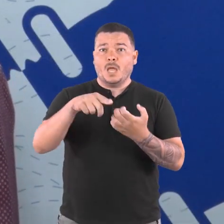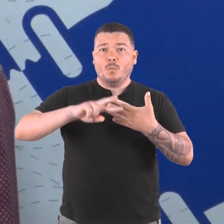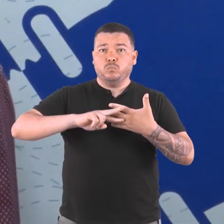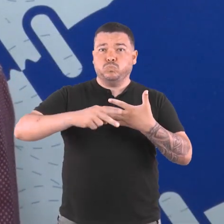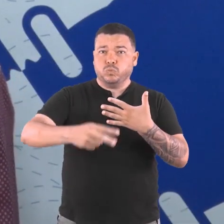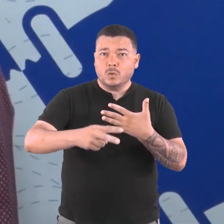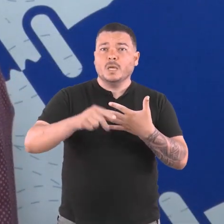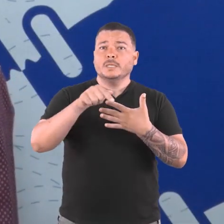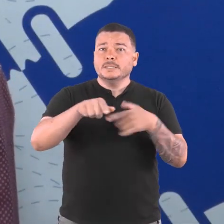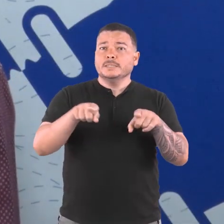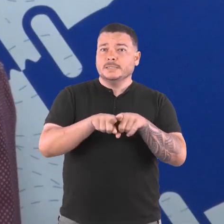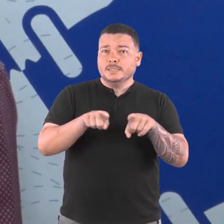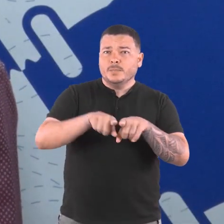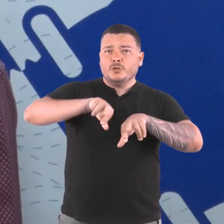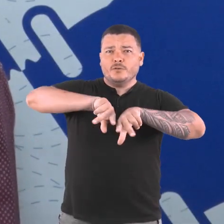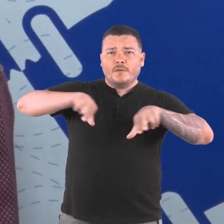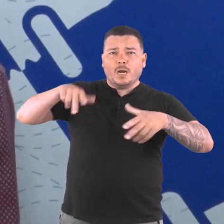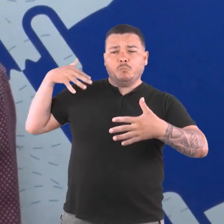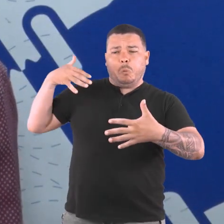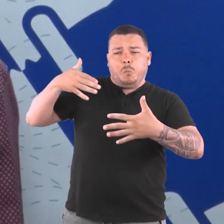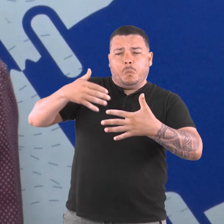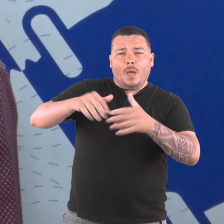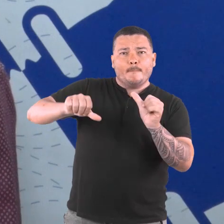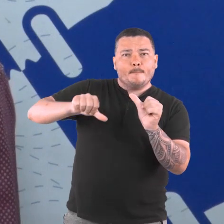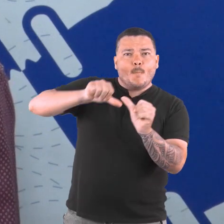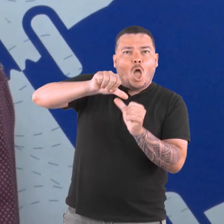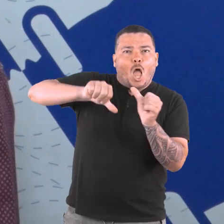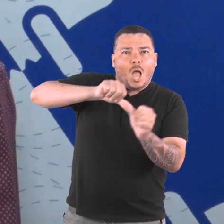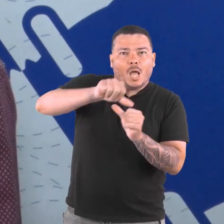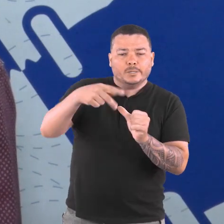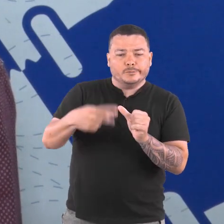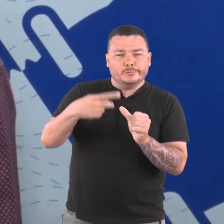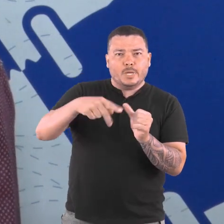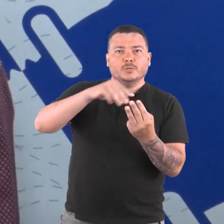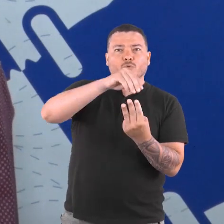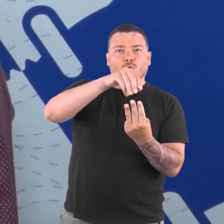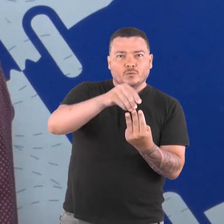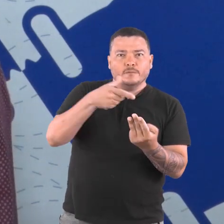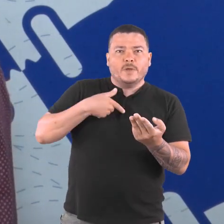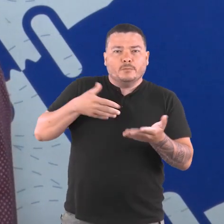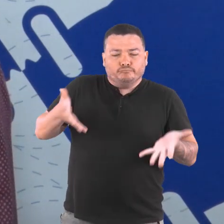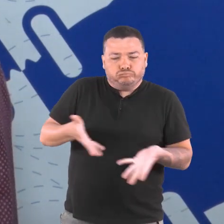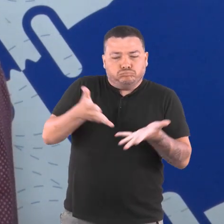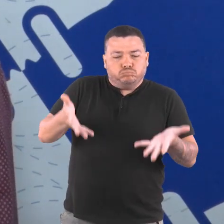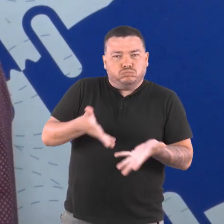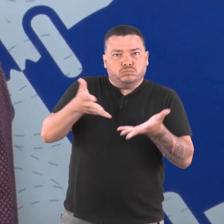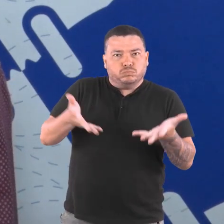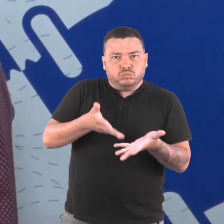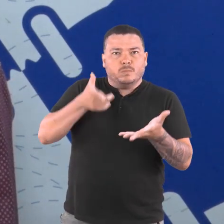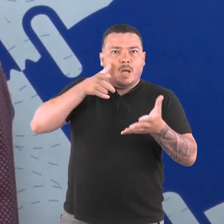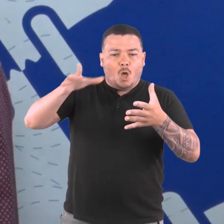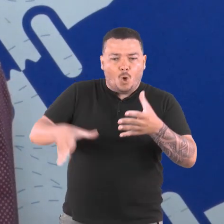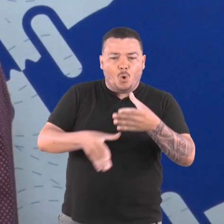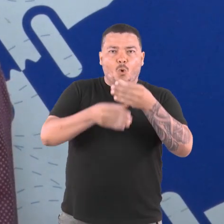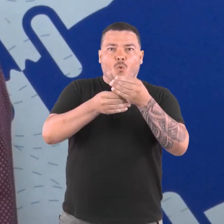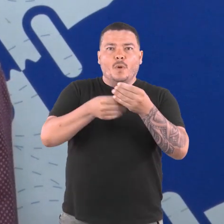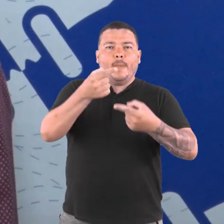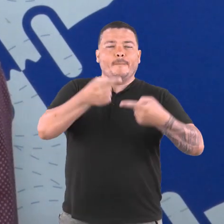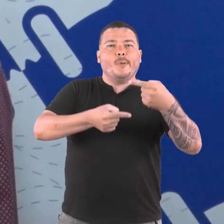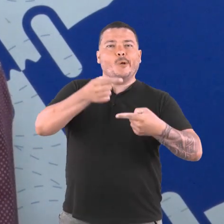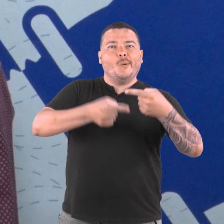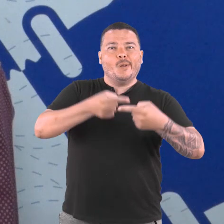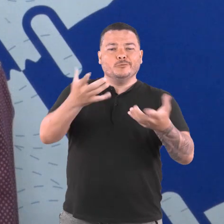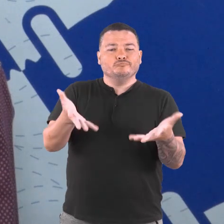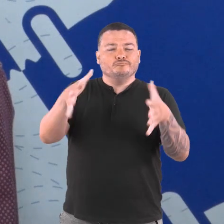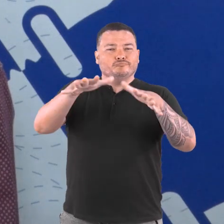O evento é uma consequência já de uma série de processos, de mudanças que a universidade vem implantando para incorporar